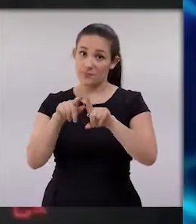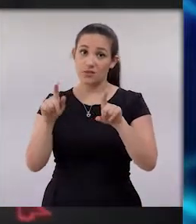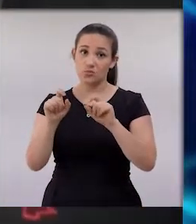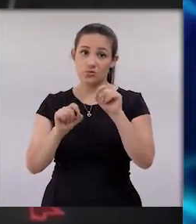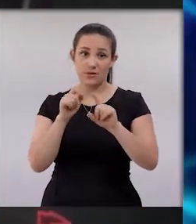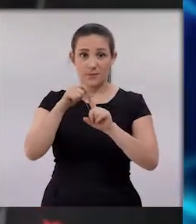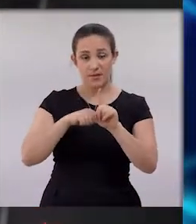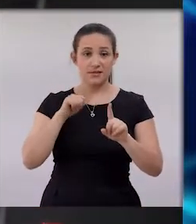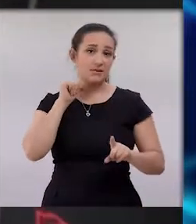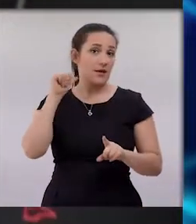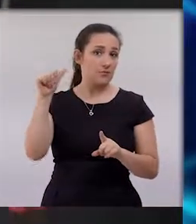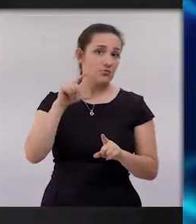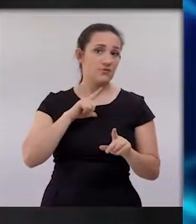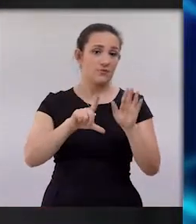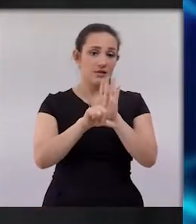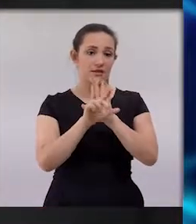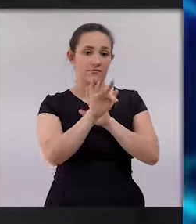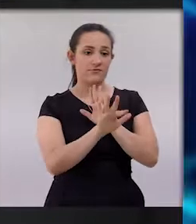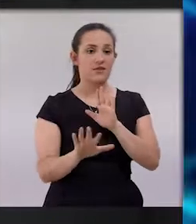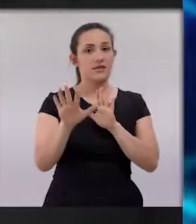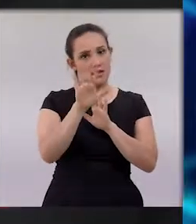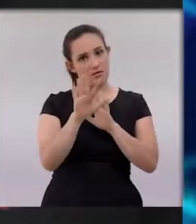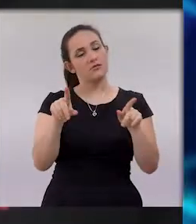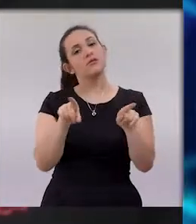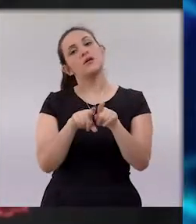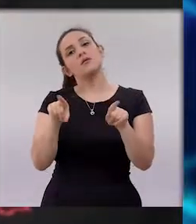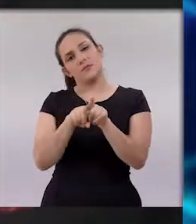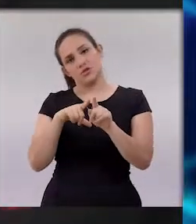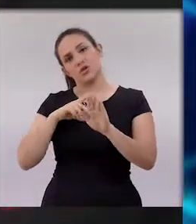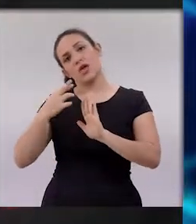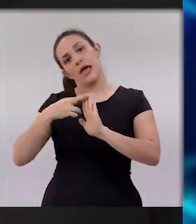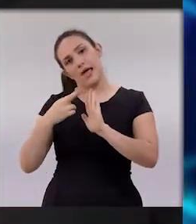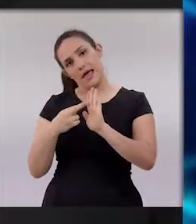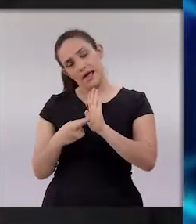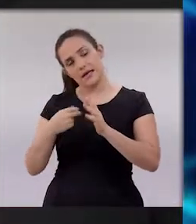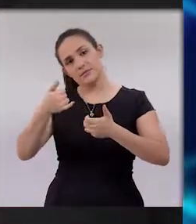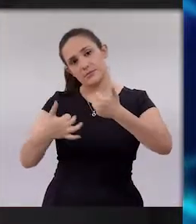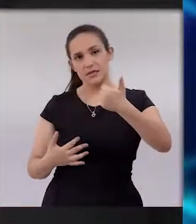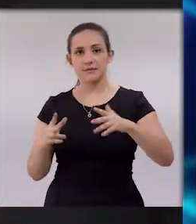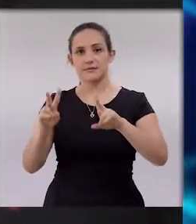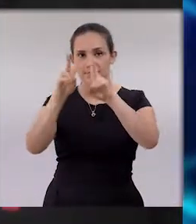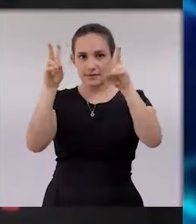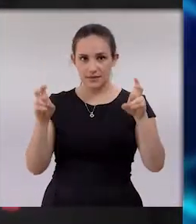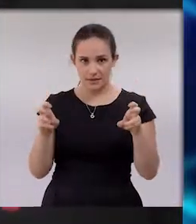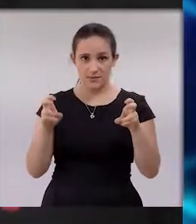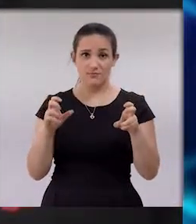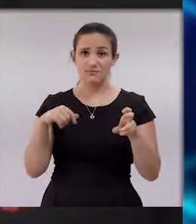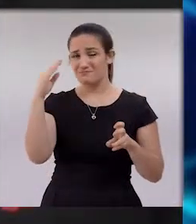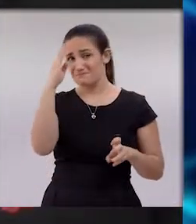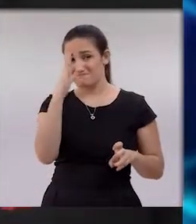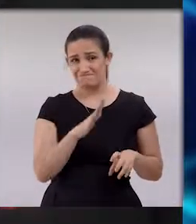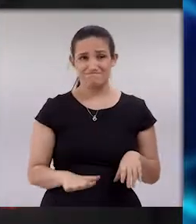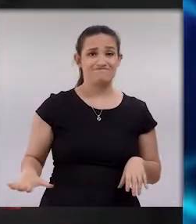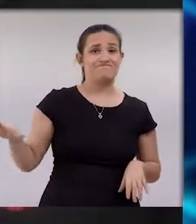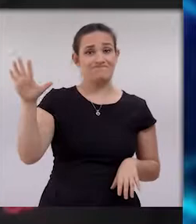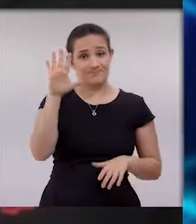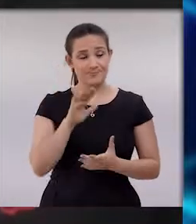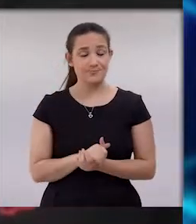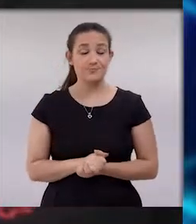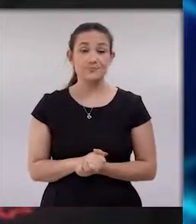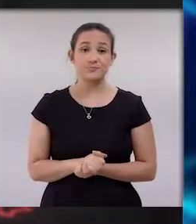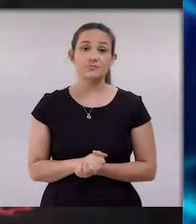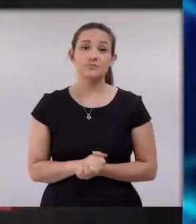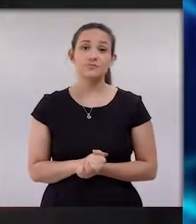Agora, em abril deste ano, foi promulgada uma lei federal, também regulamentando esse assunto em todo o